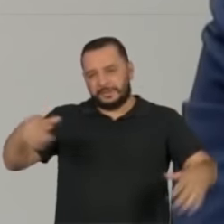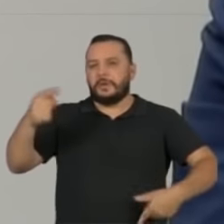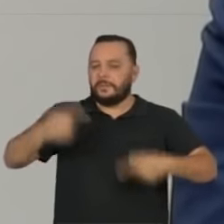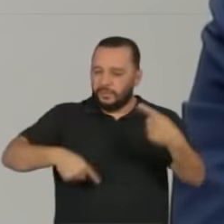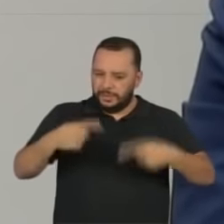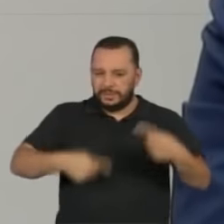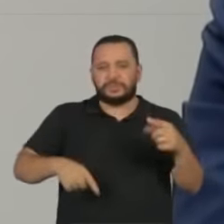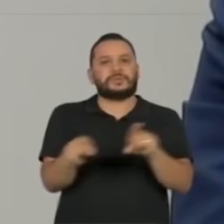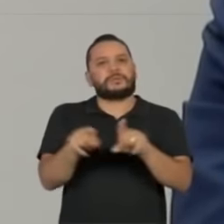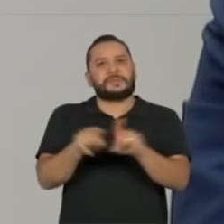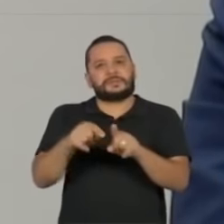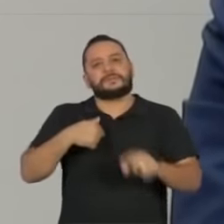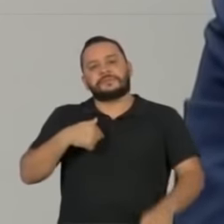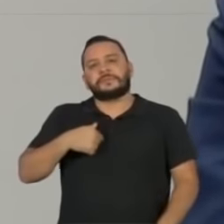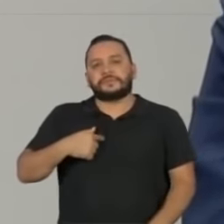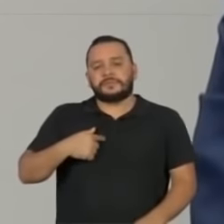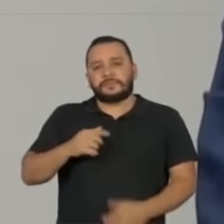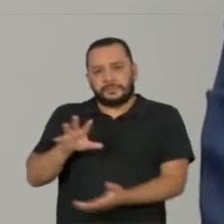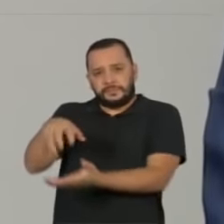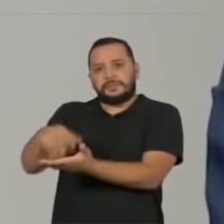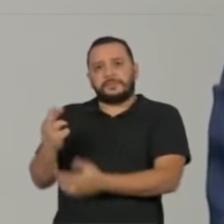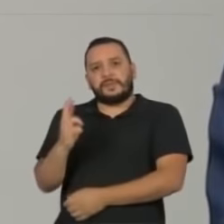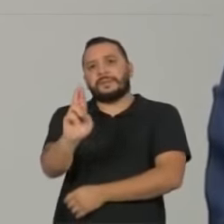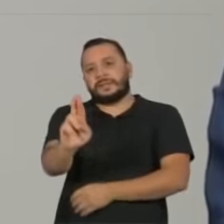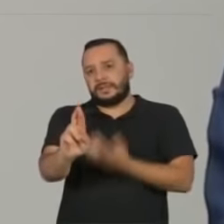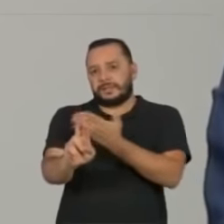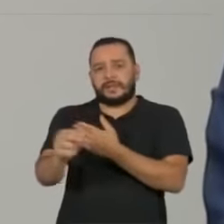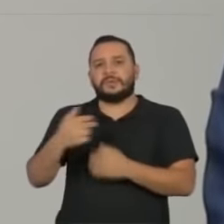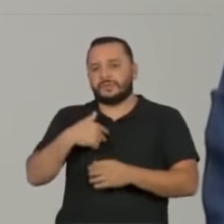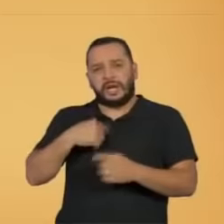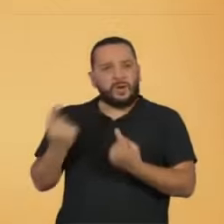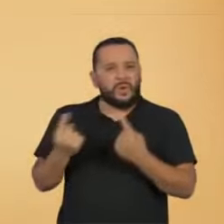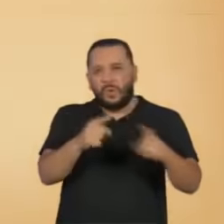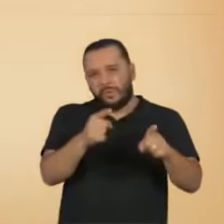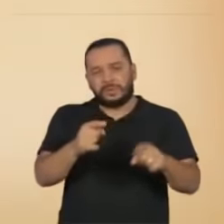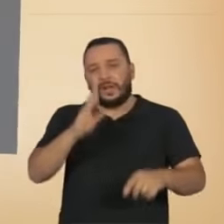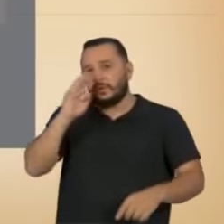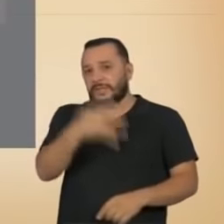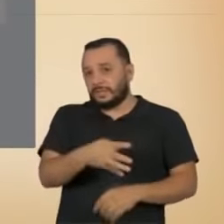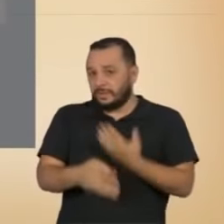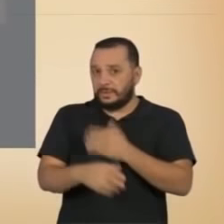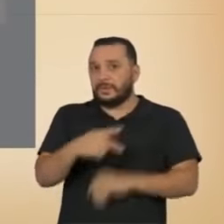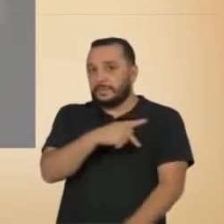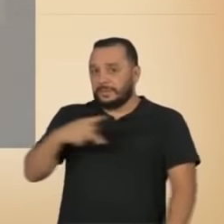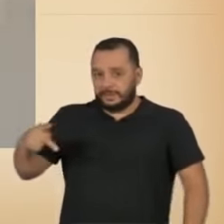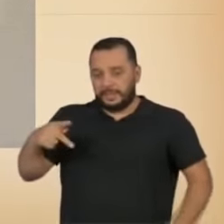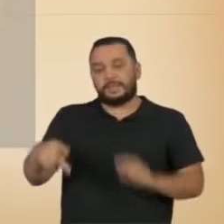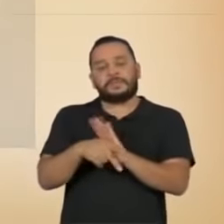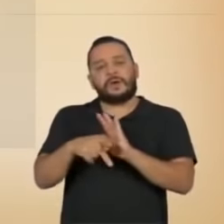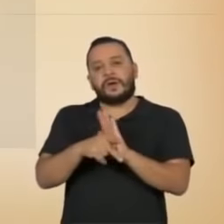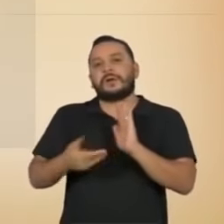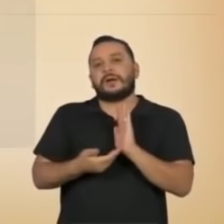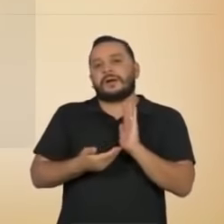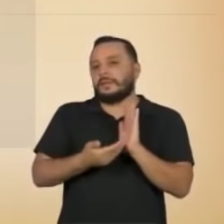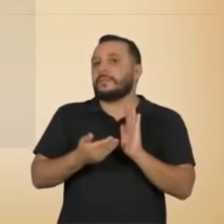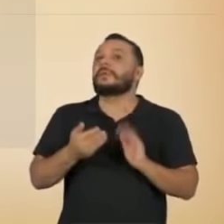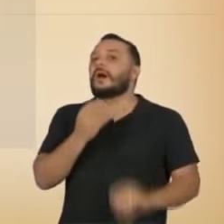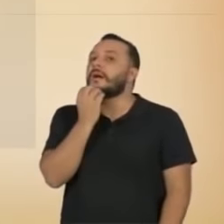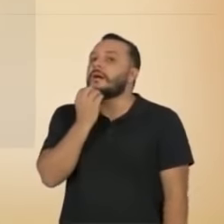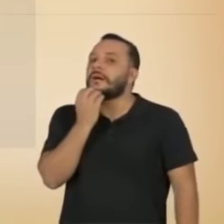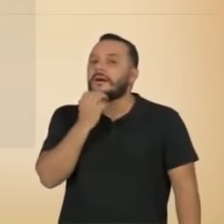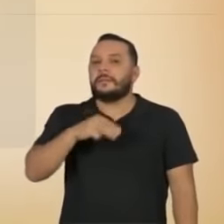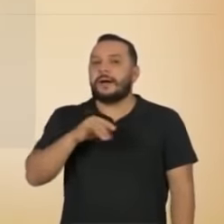Políticos e entidades de representação se manifestaram sobre a acusação. Para o presidente da Câmara dos Deputados, Rodrigo Maia,